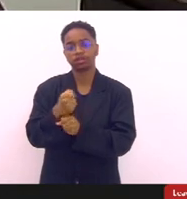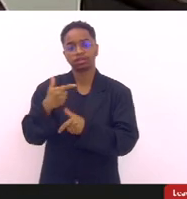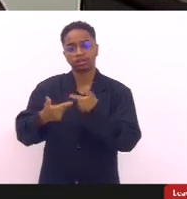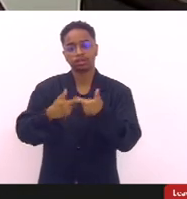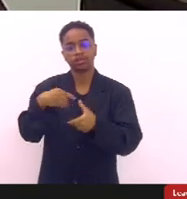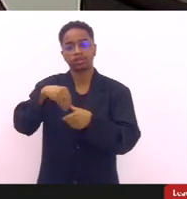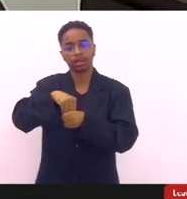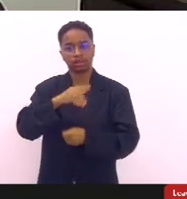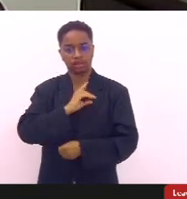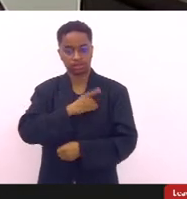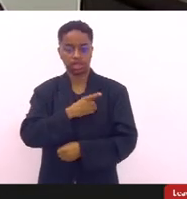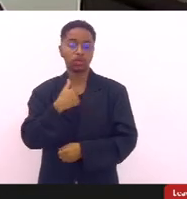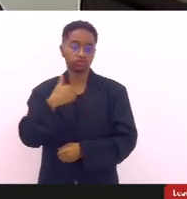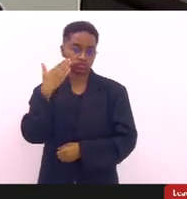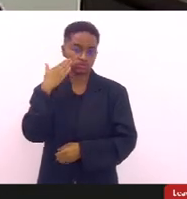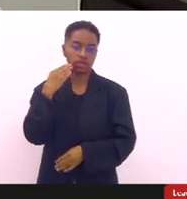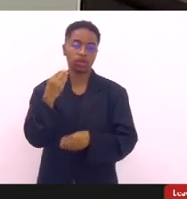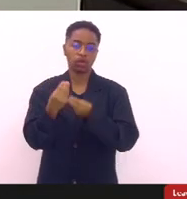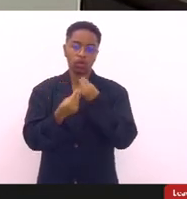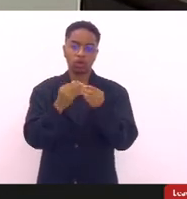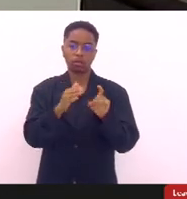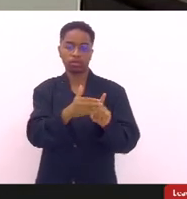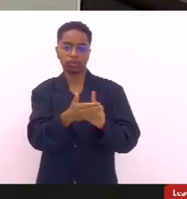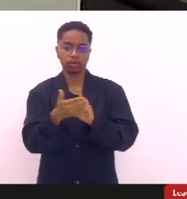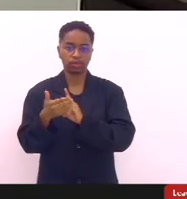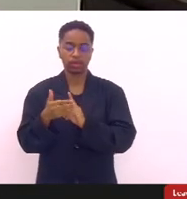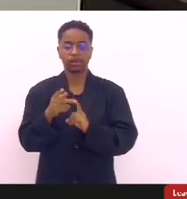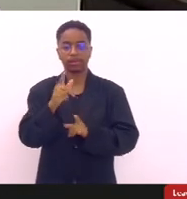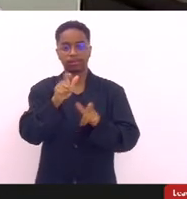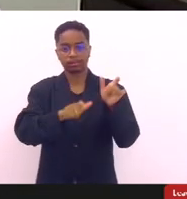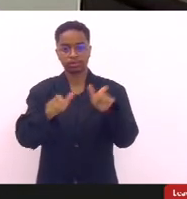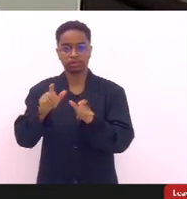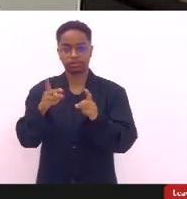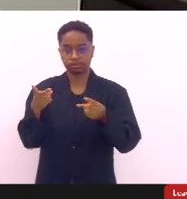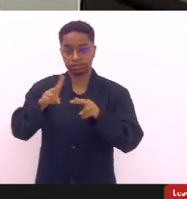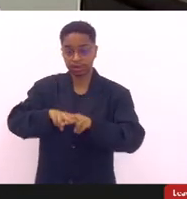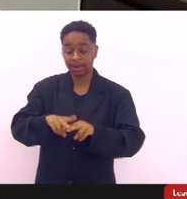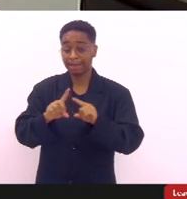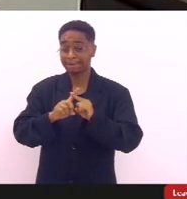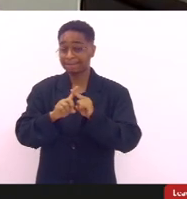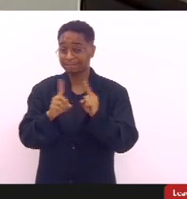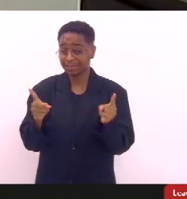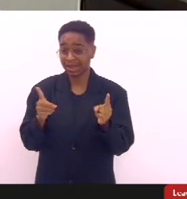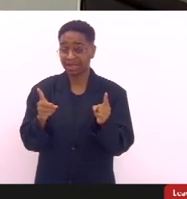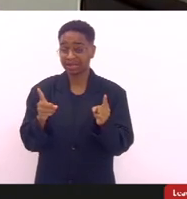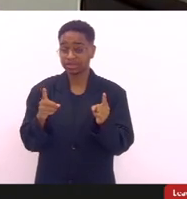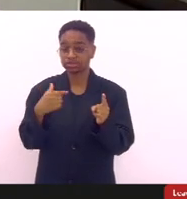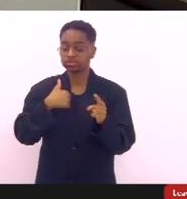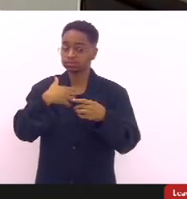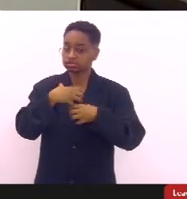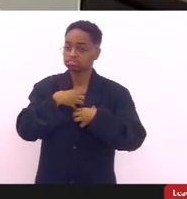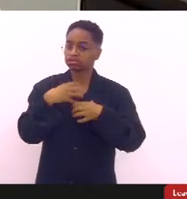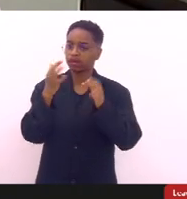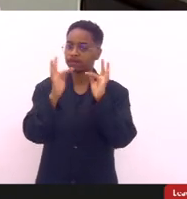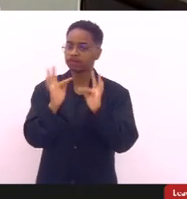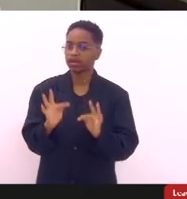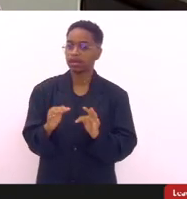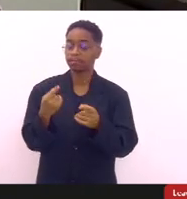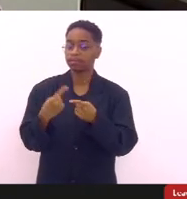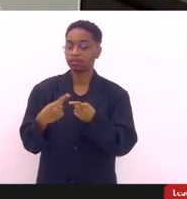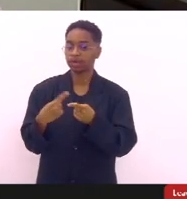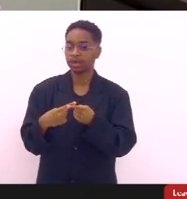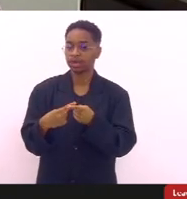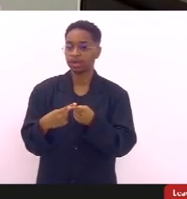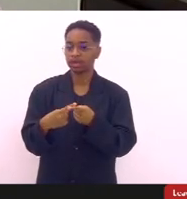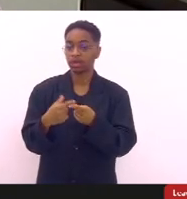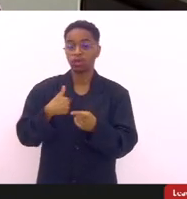eu sei o que significa receber um preso, eu sei o que significa, né? Mas, assim, eu tenho a felicidade de nunca ter em